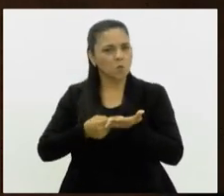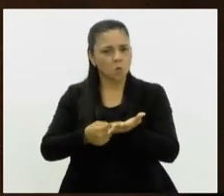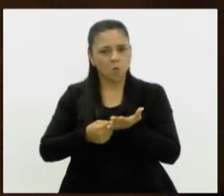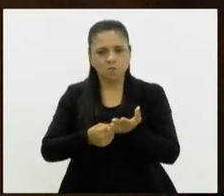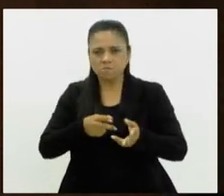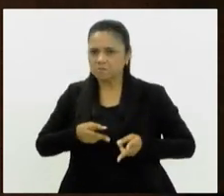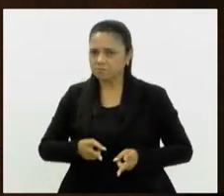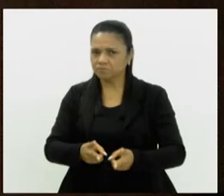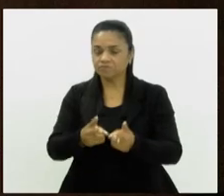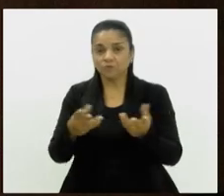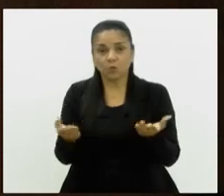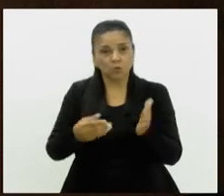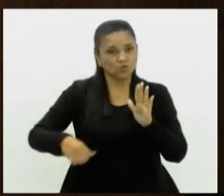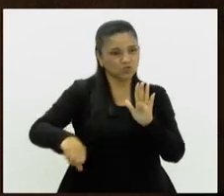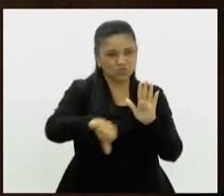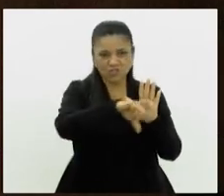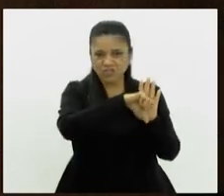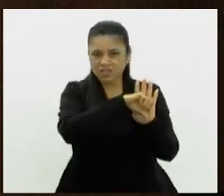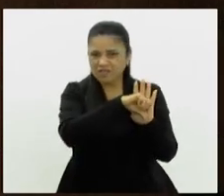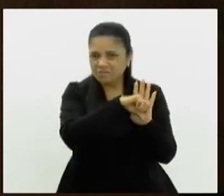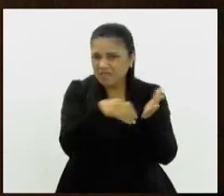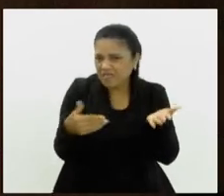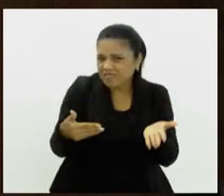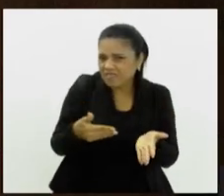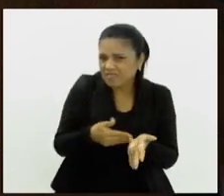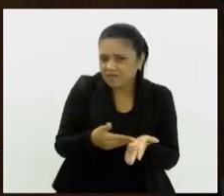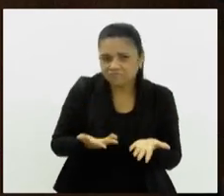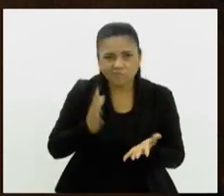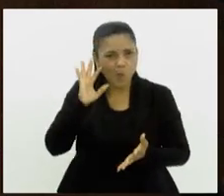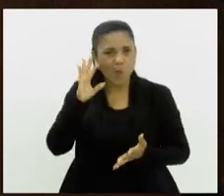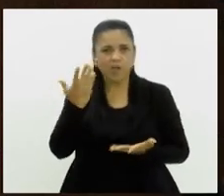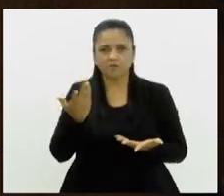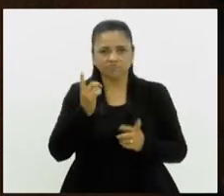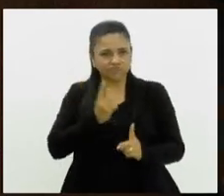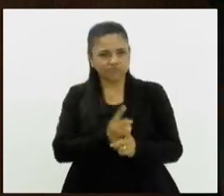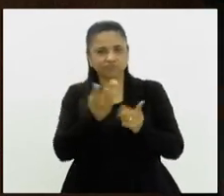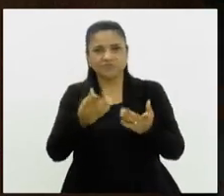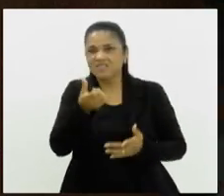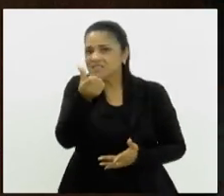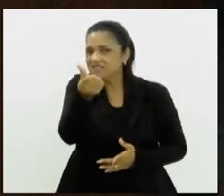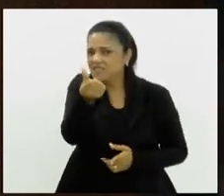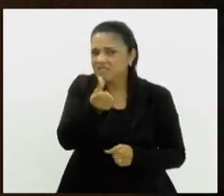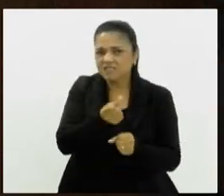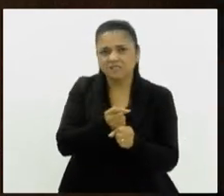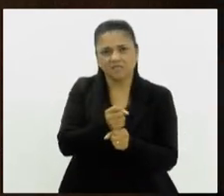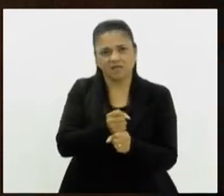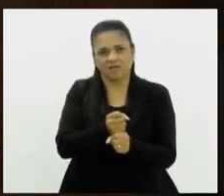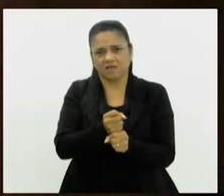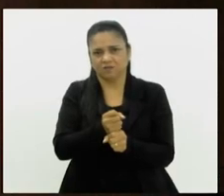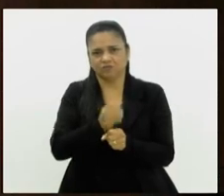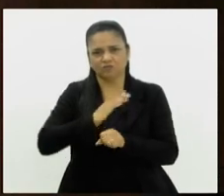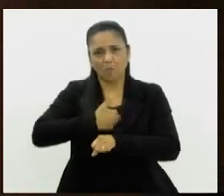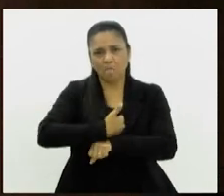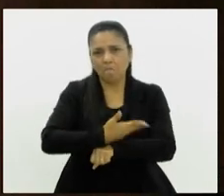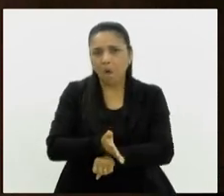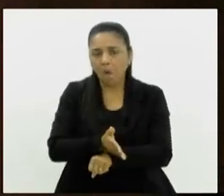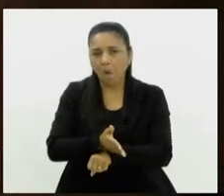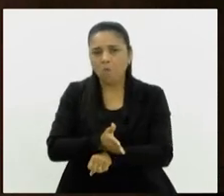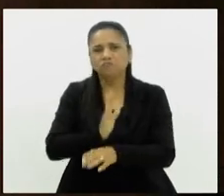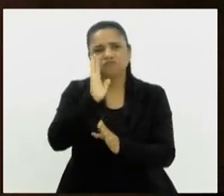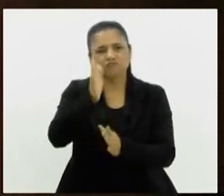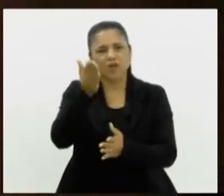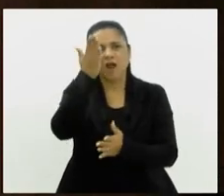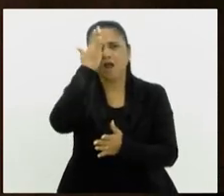um crime até hoje não resolvido. Como é possível? 6 anos se passaram, já se sabe os